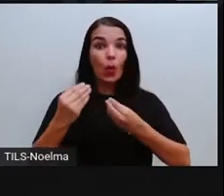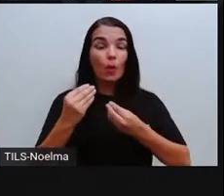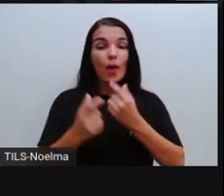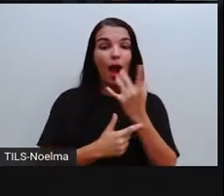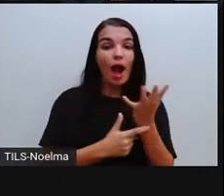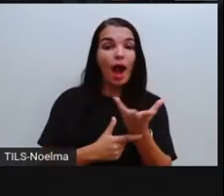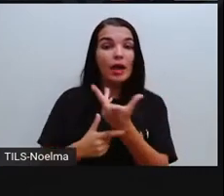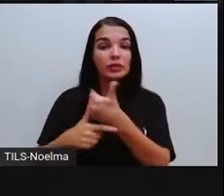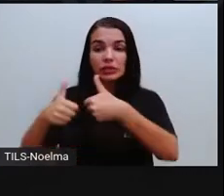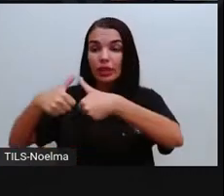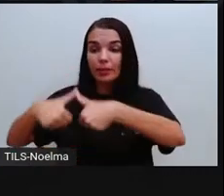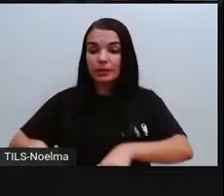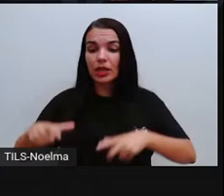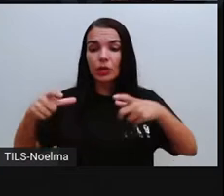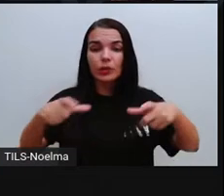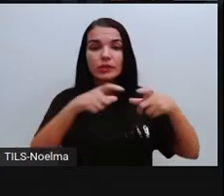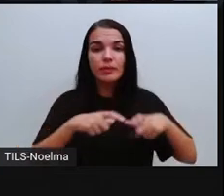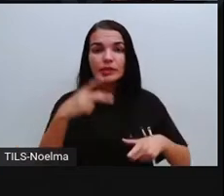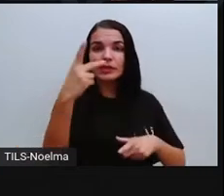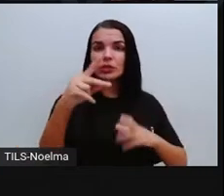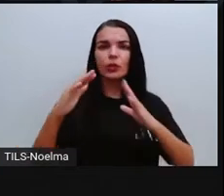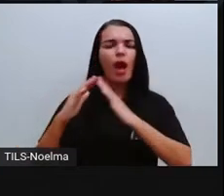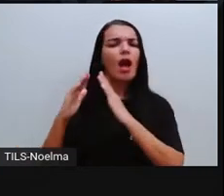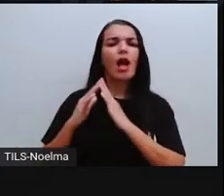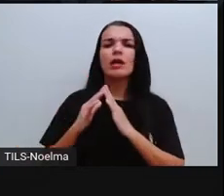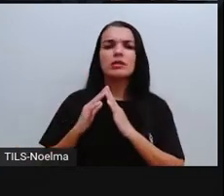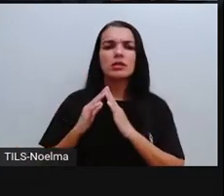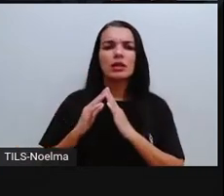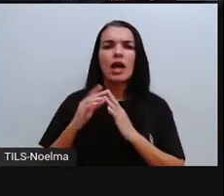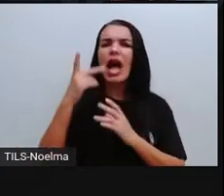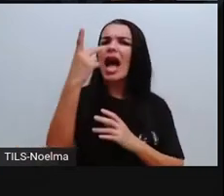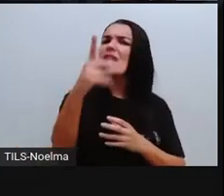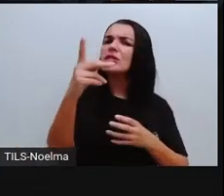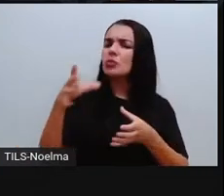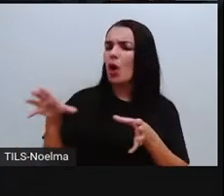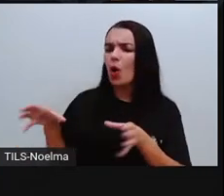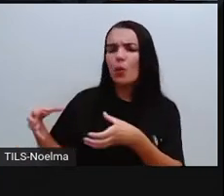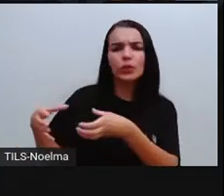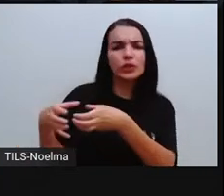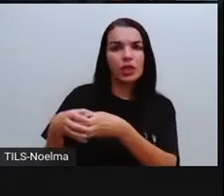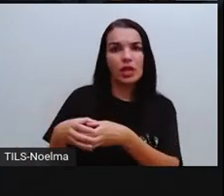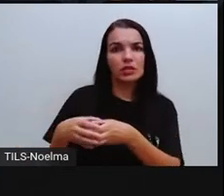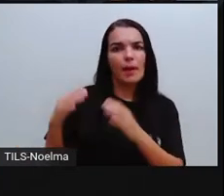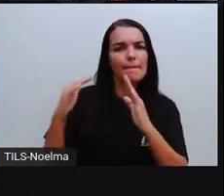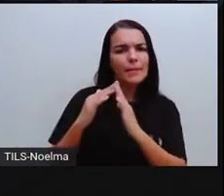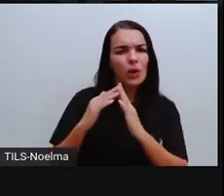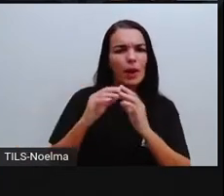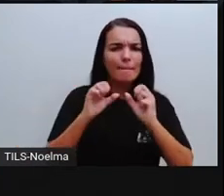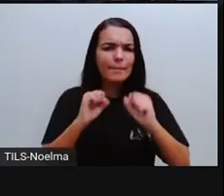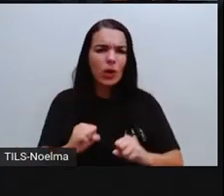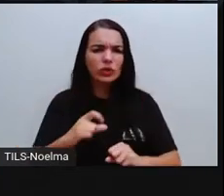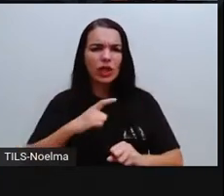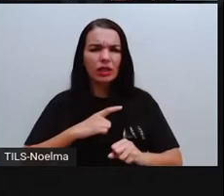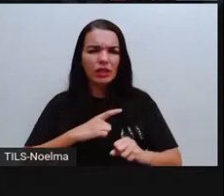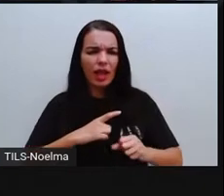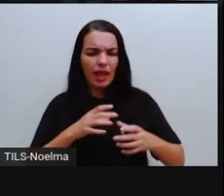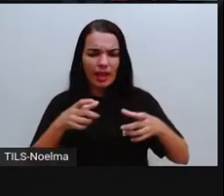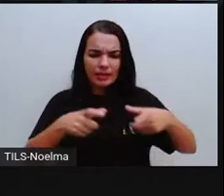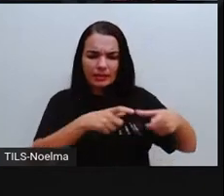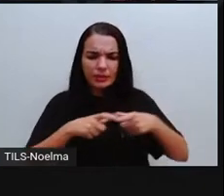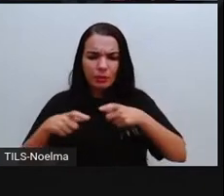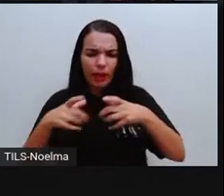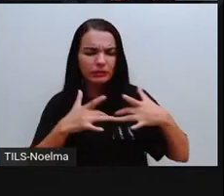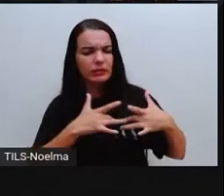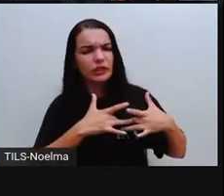no espaço em que vocês vivem? A comunidade que você mora pode ter espaços dedicados à